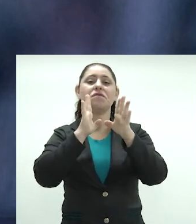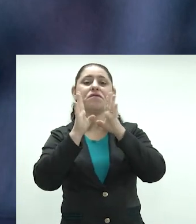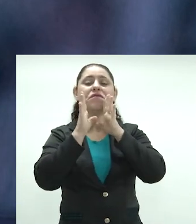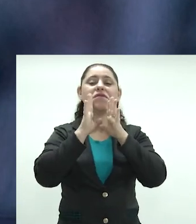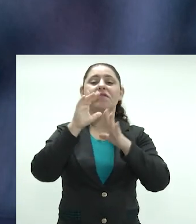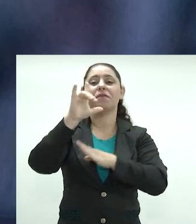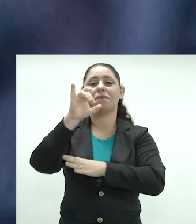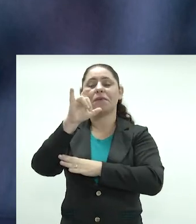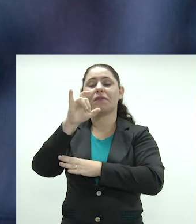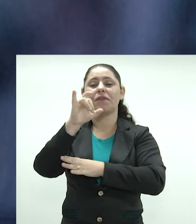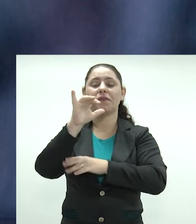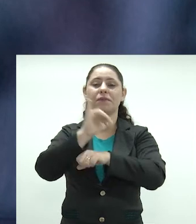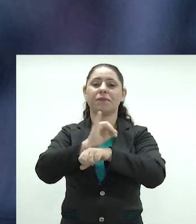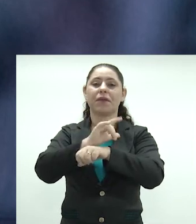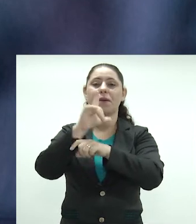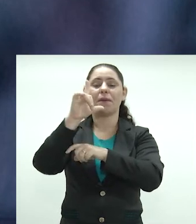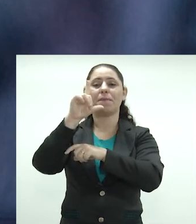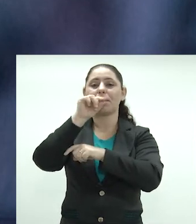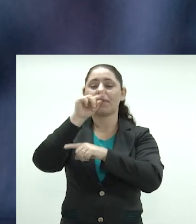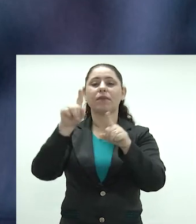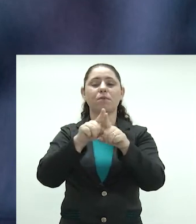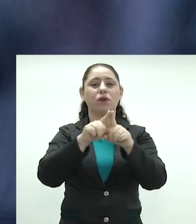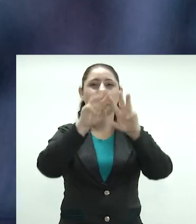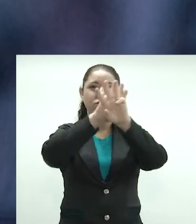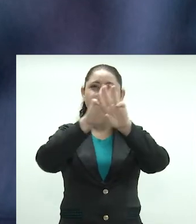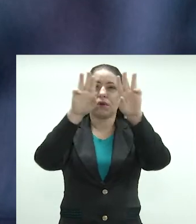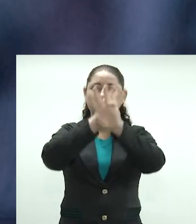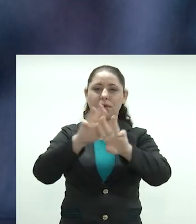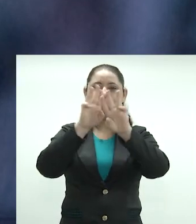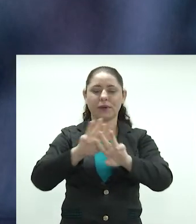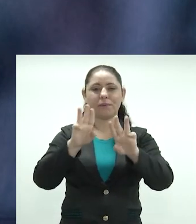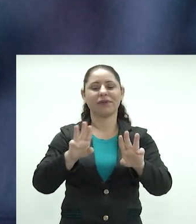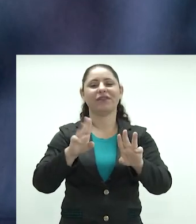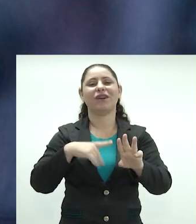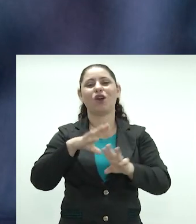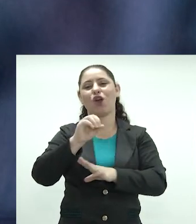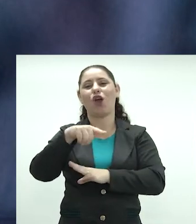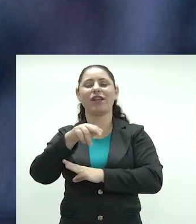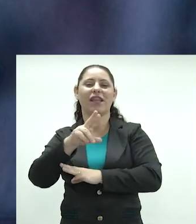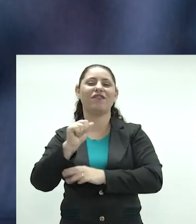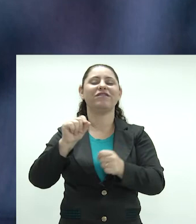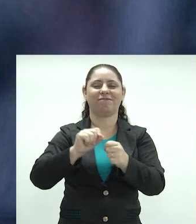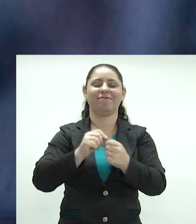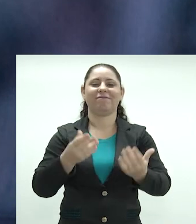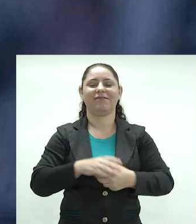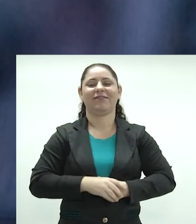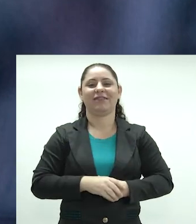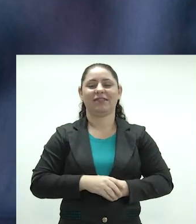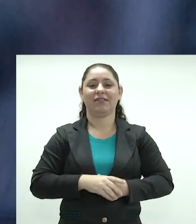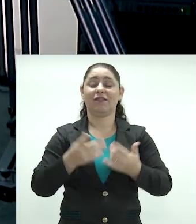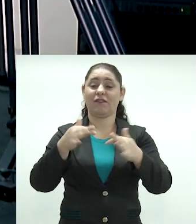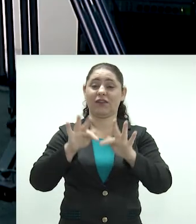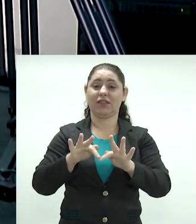no Instagram e no Twitter. Os endereços estão passando aqui, trabalho com o nosso editor aí, o Coquinho vai fazer para a gente. Eu vou ficando por aqui, me